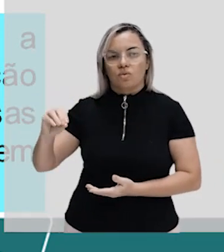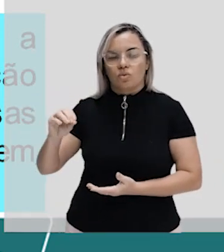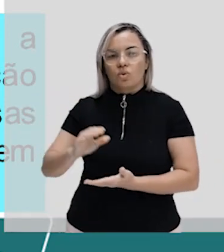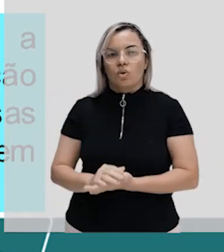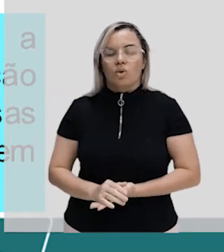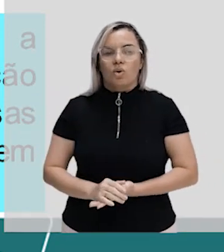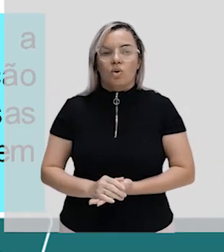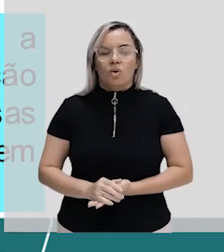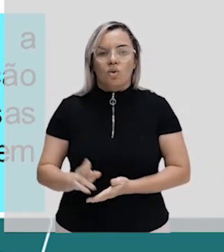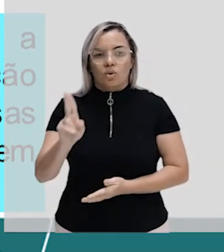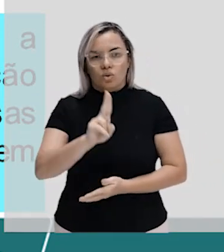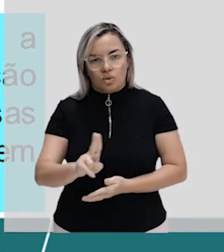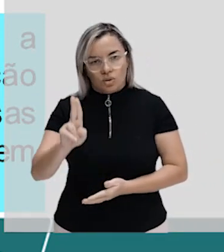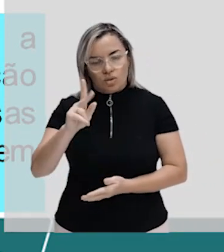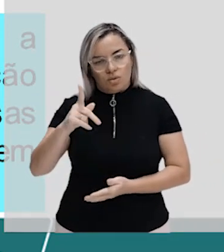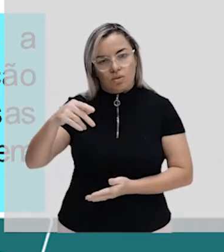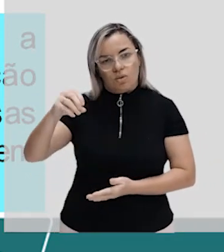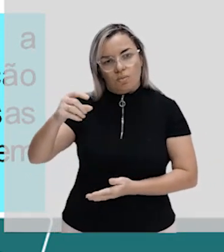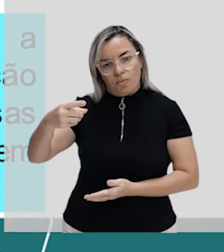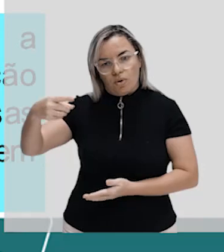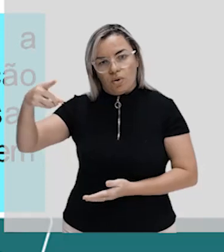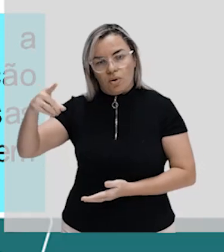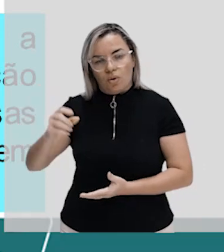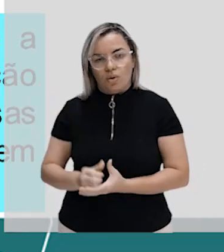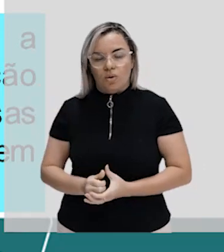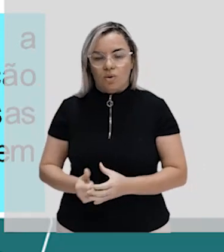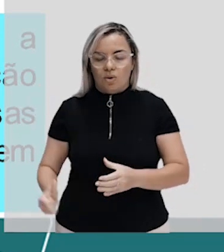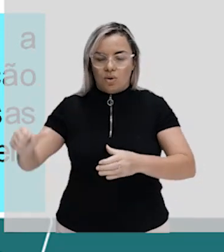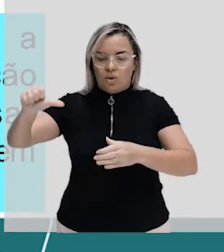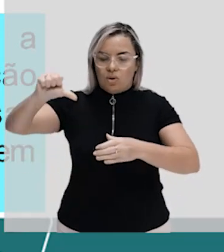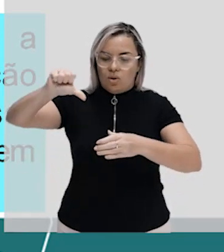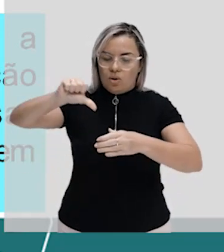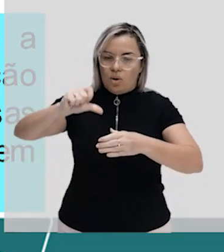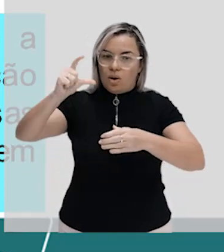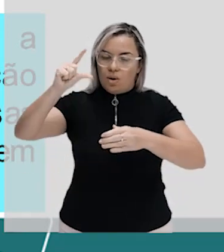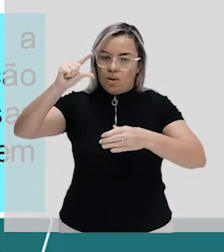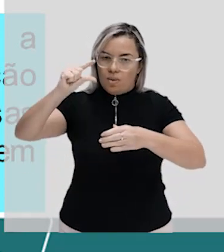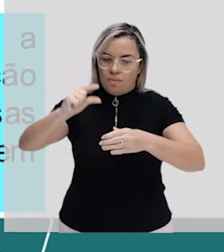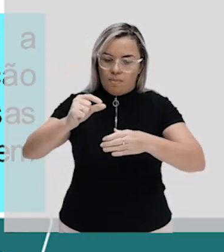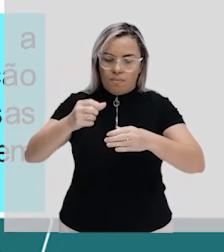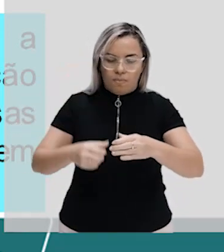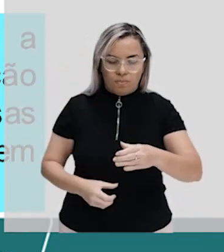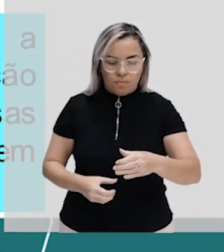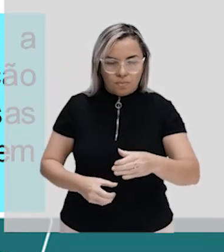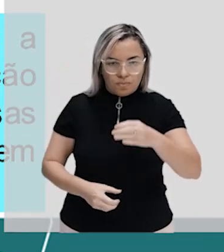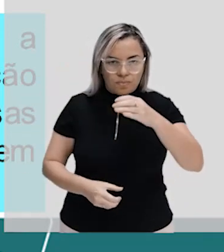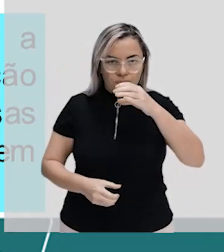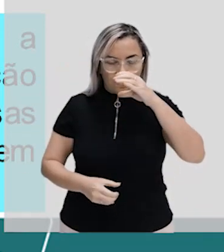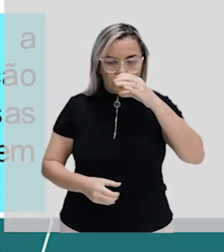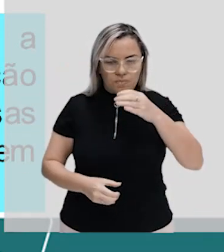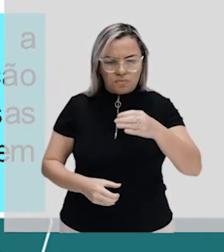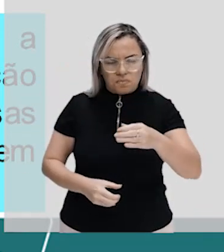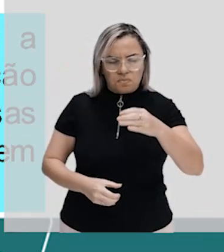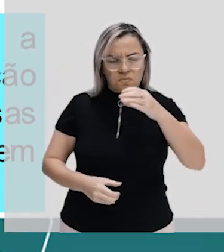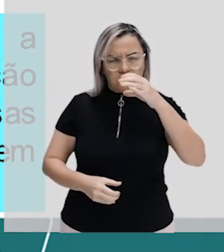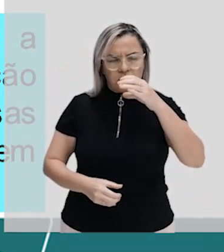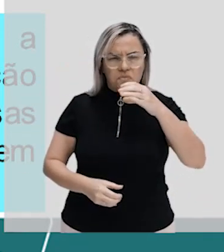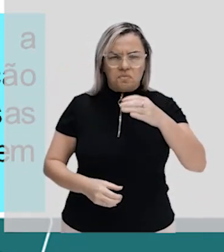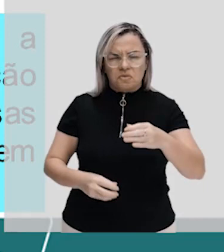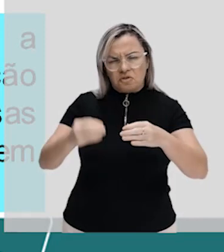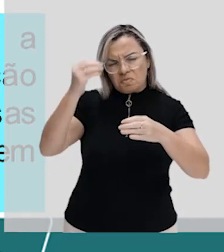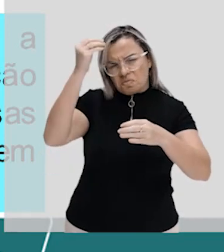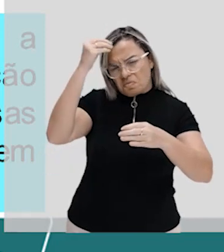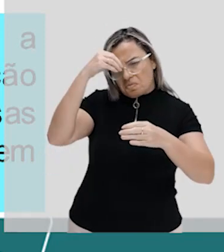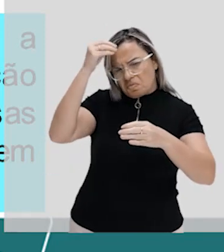água, se colocarmos pouco pó e bebermos, poderemos dizer que o suco está fraco, ou